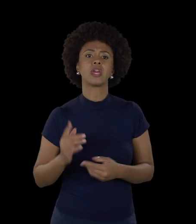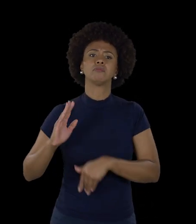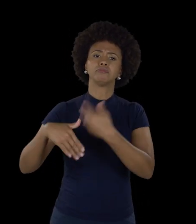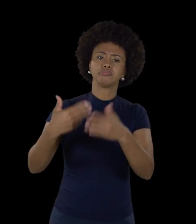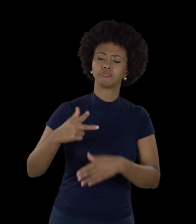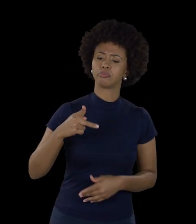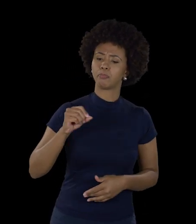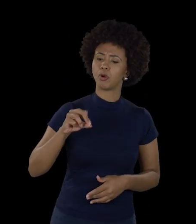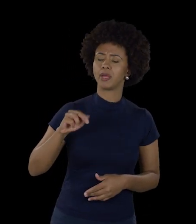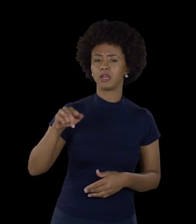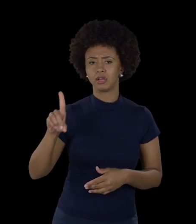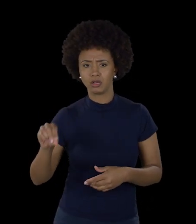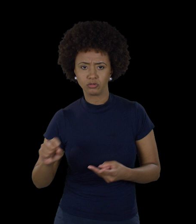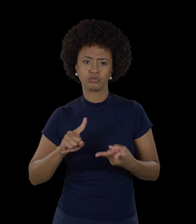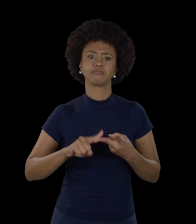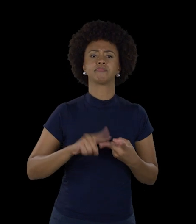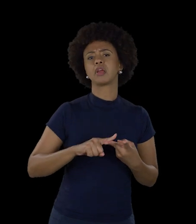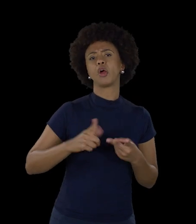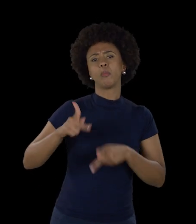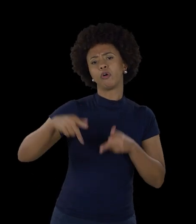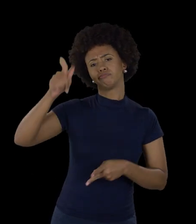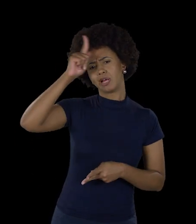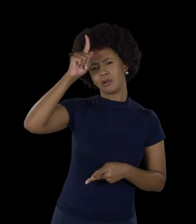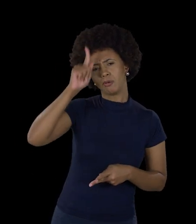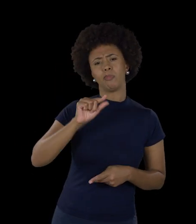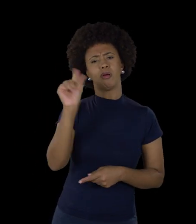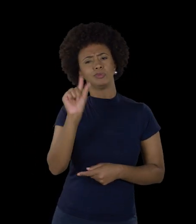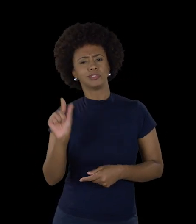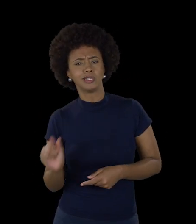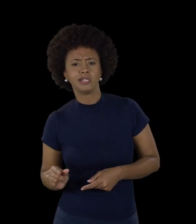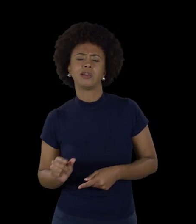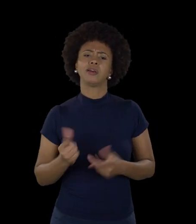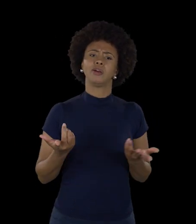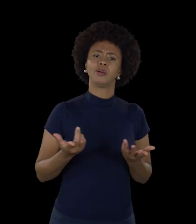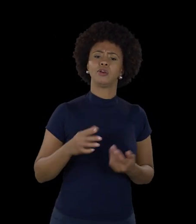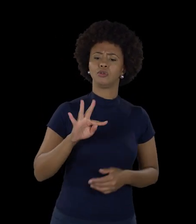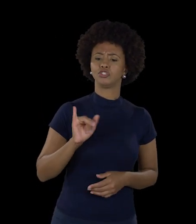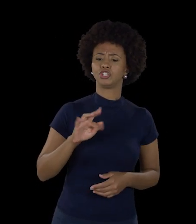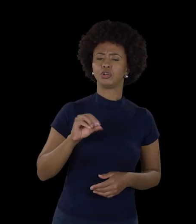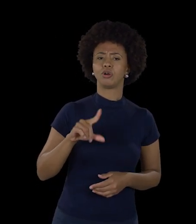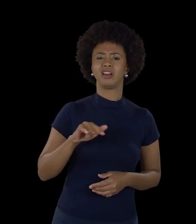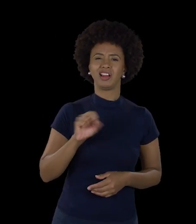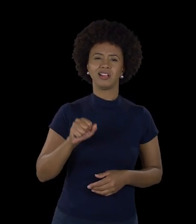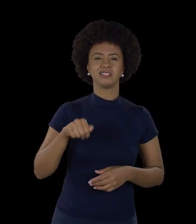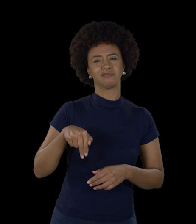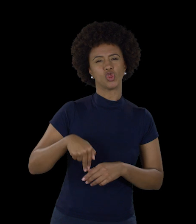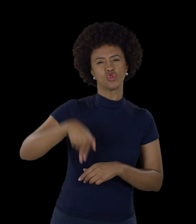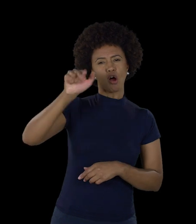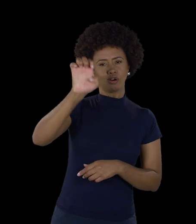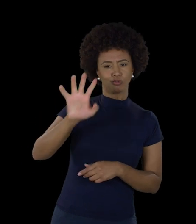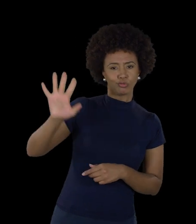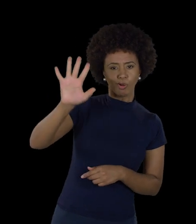A chegada de pomeranos, alemães, italianos, tiroleses, suíços, entre outros grupos, tem um